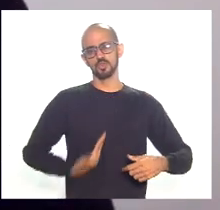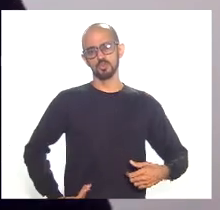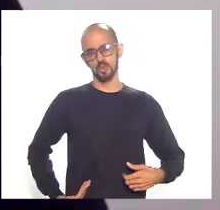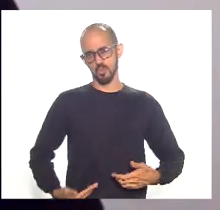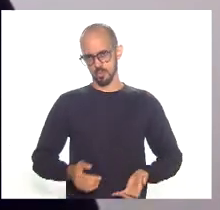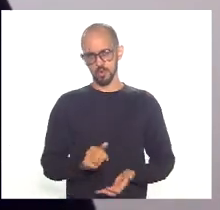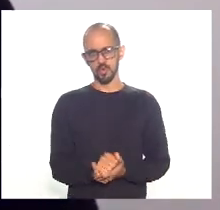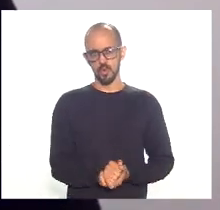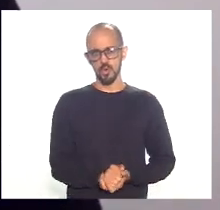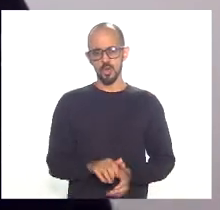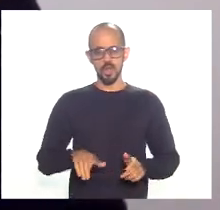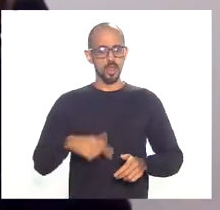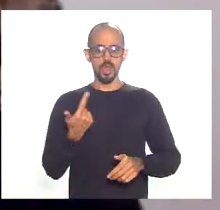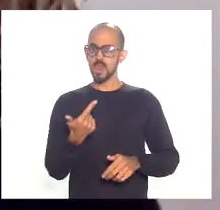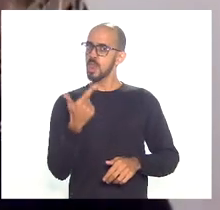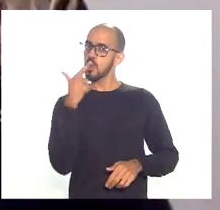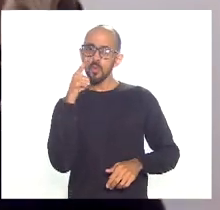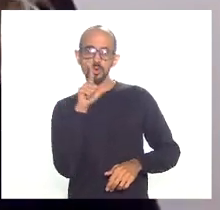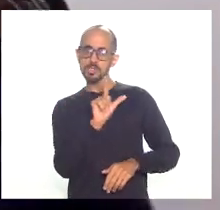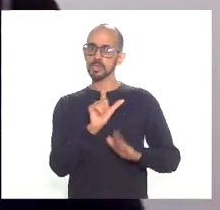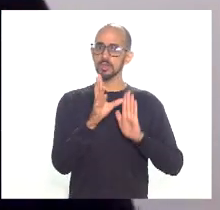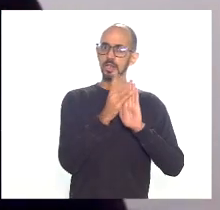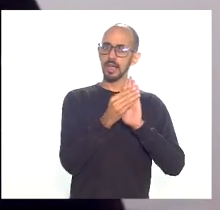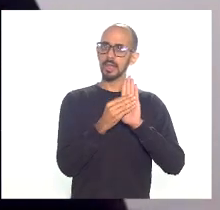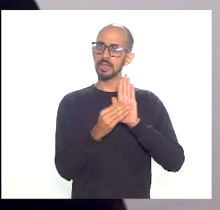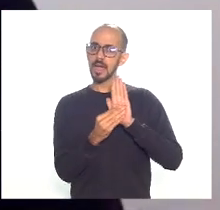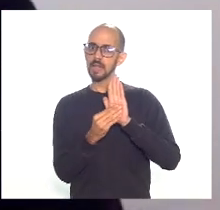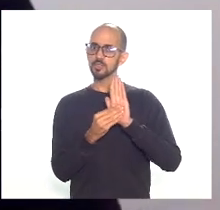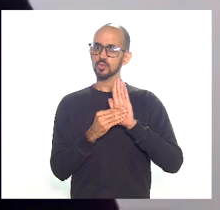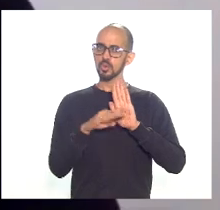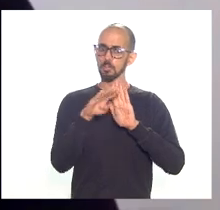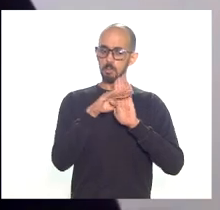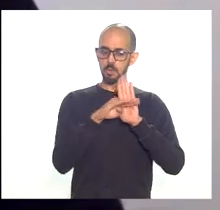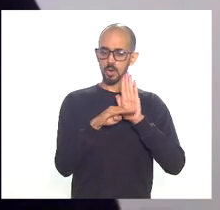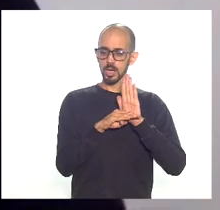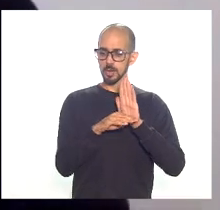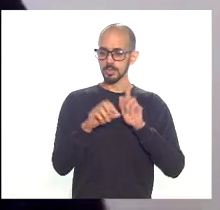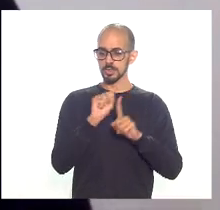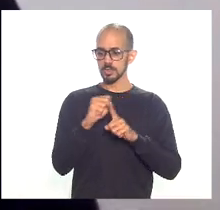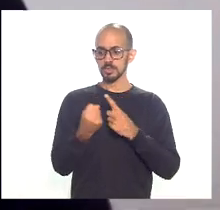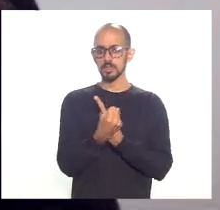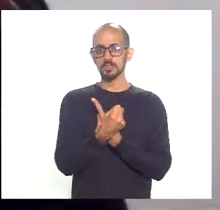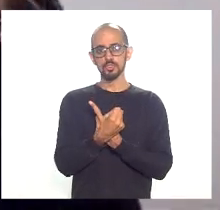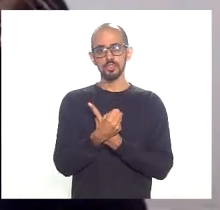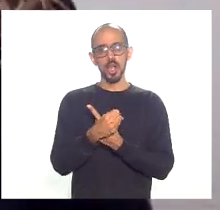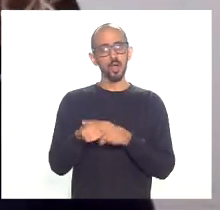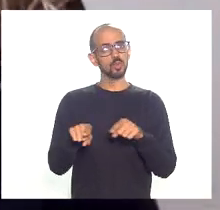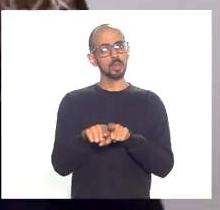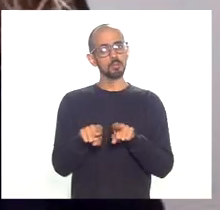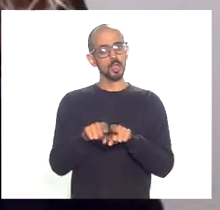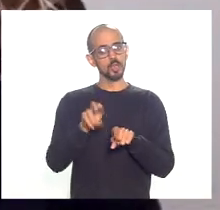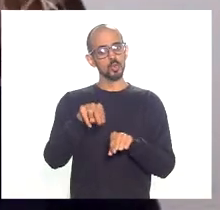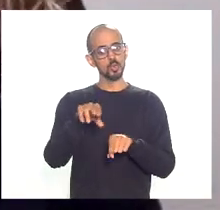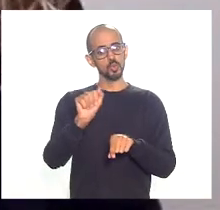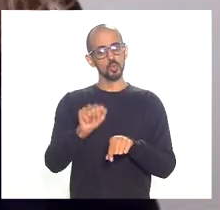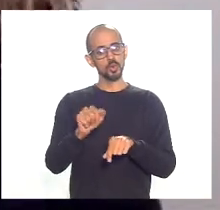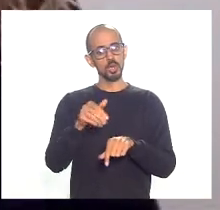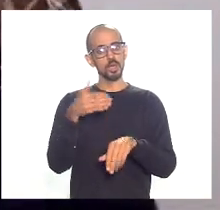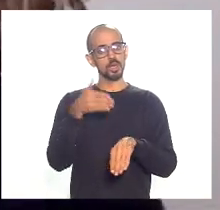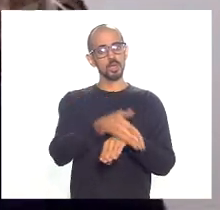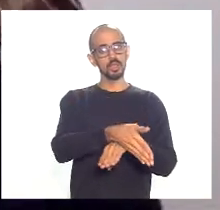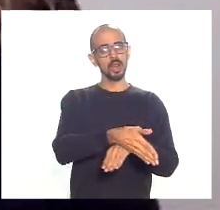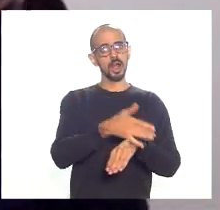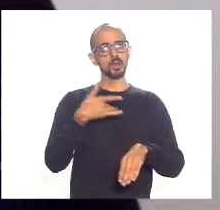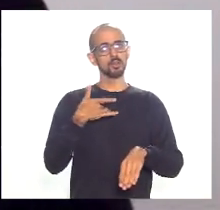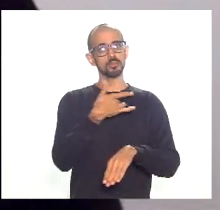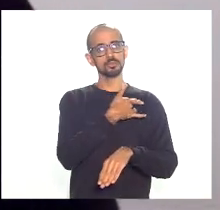Nenhum deles conseguiram ter cadastros efetivos em programas de assistência social, como também nunca passaram pelo sistema de saúde para